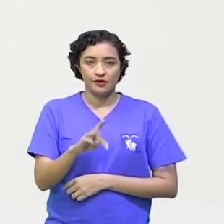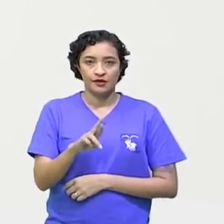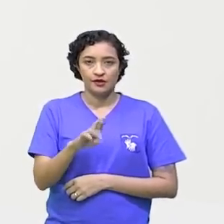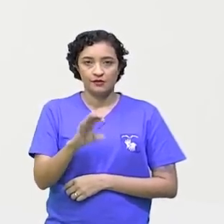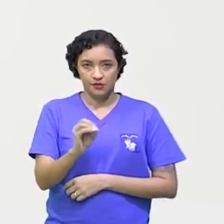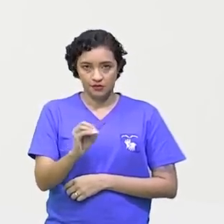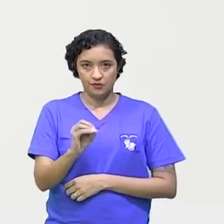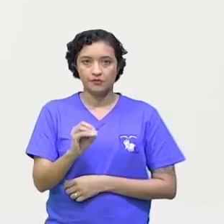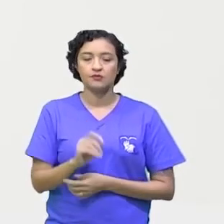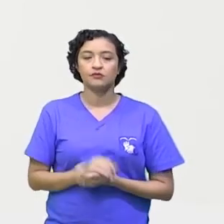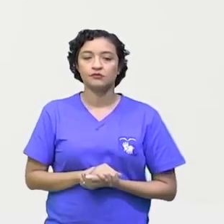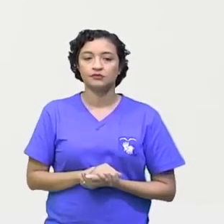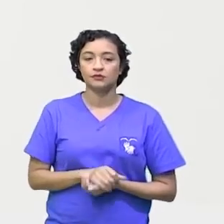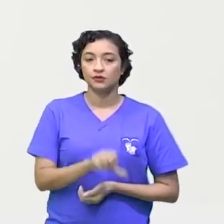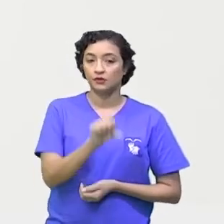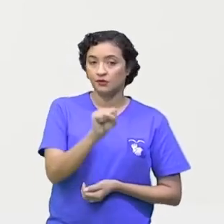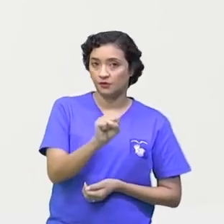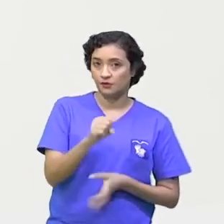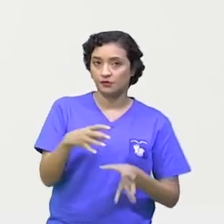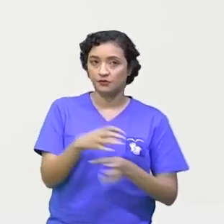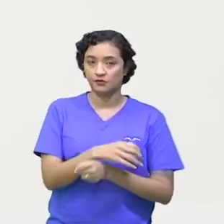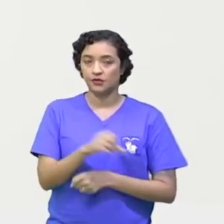30. 8 mais 8,